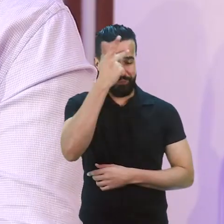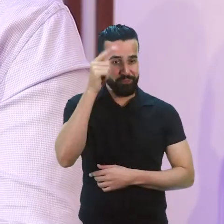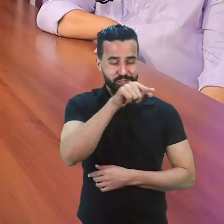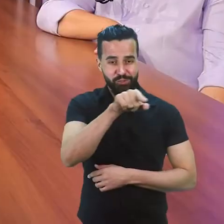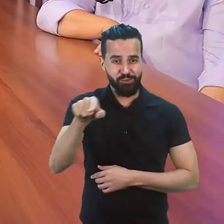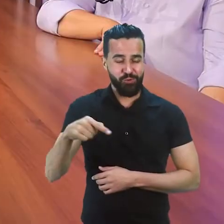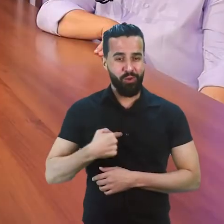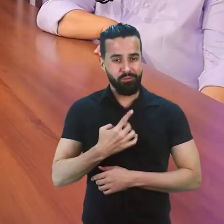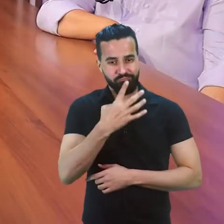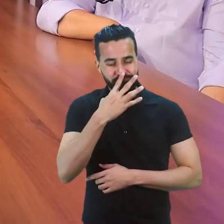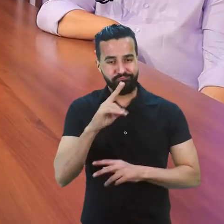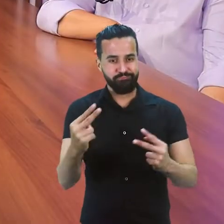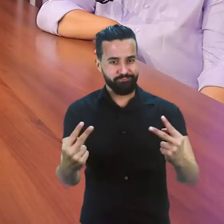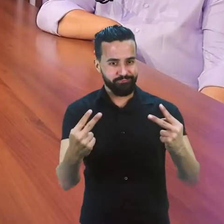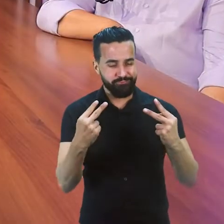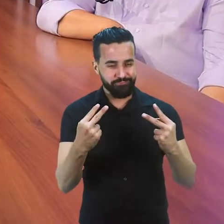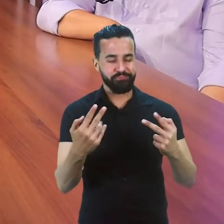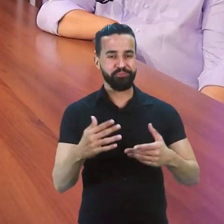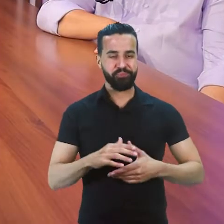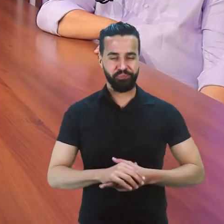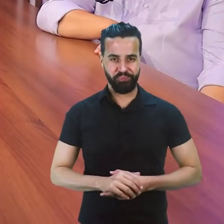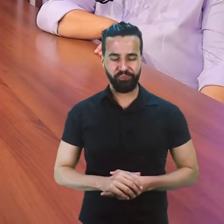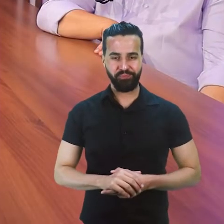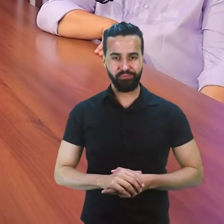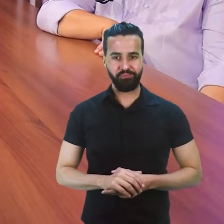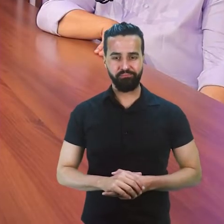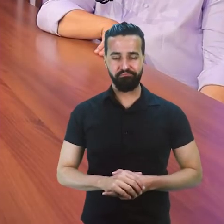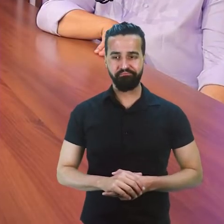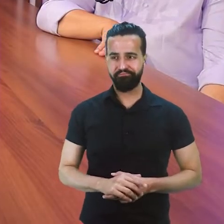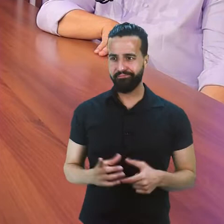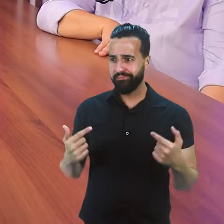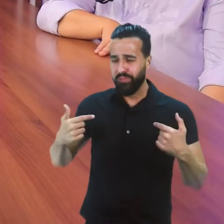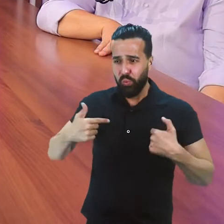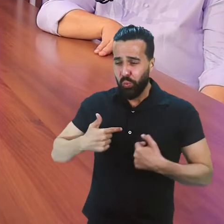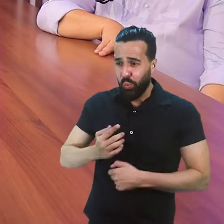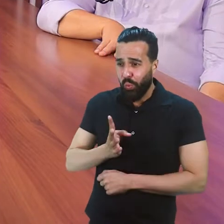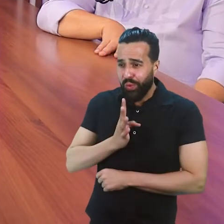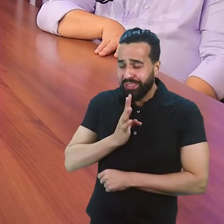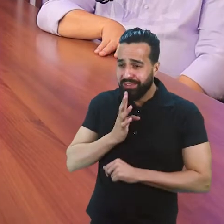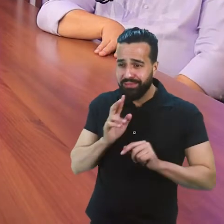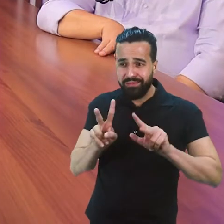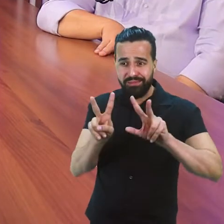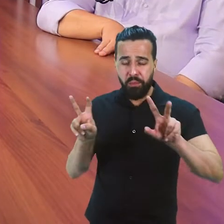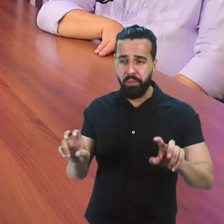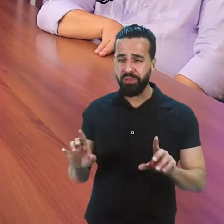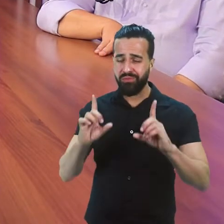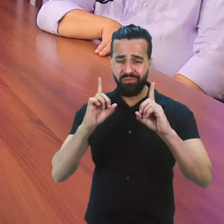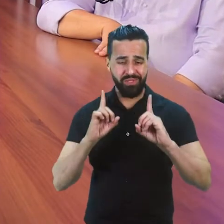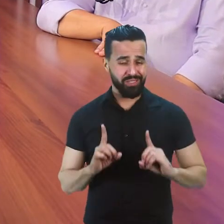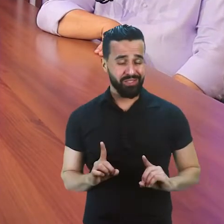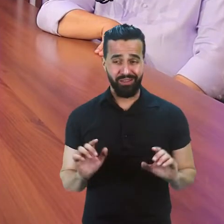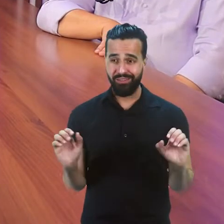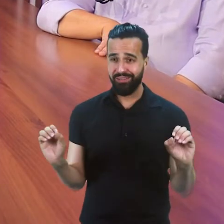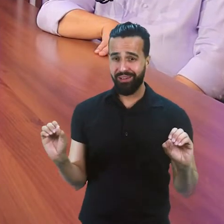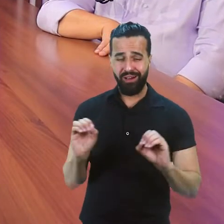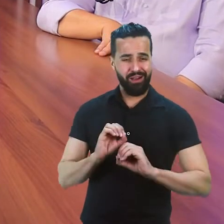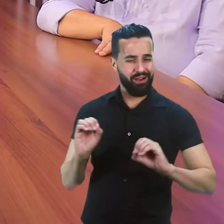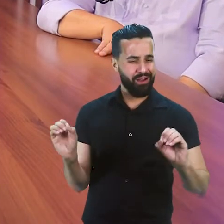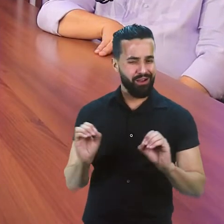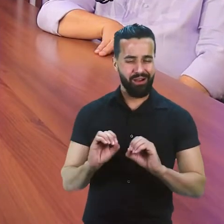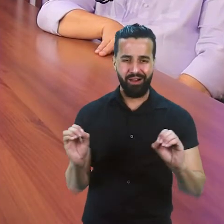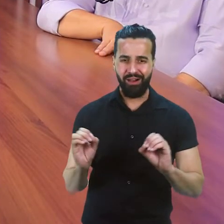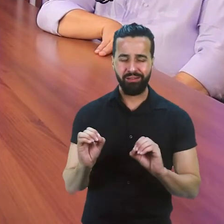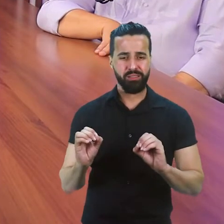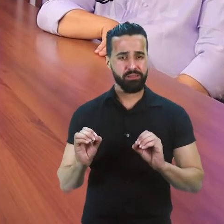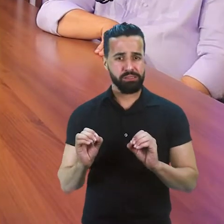telespectadores e ouvintes. Antônio, na verdade, eu acho que eu não conhecia nada dessa luta, viu? Nada. Né? Sempre tive vontade